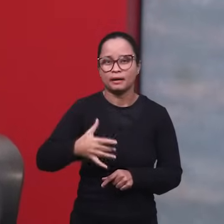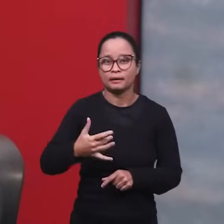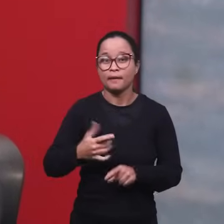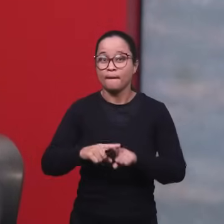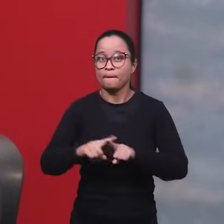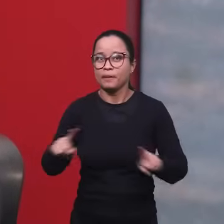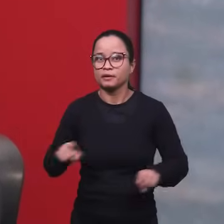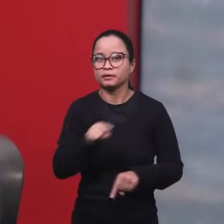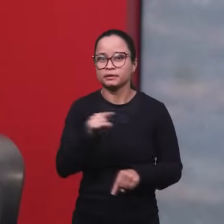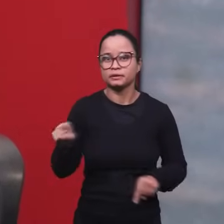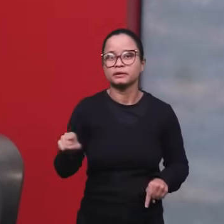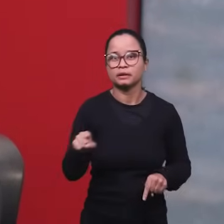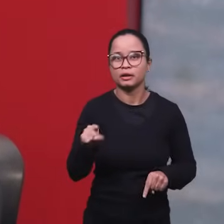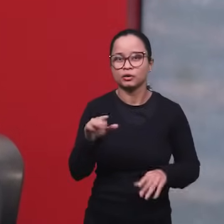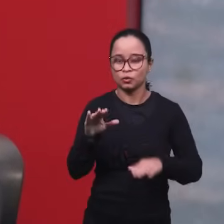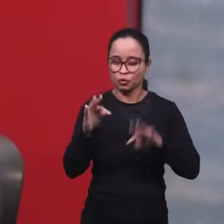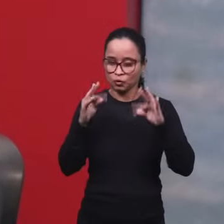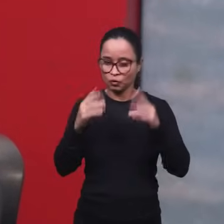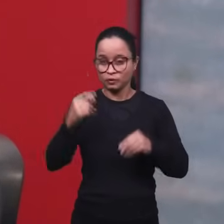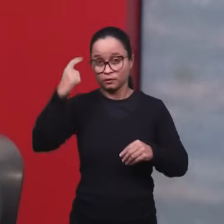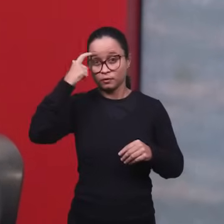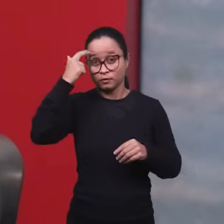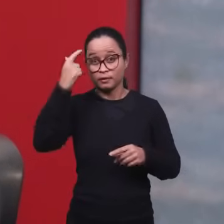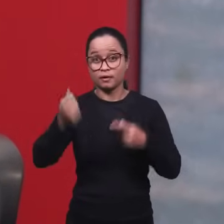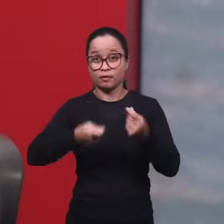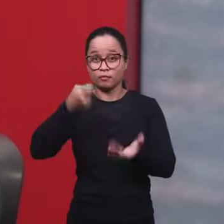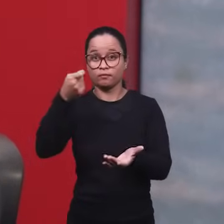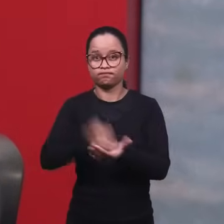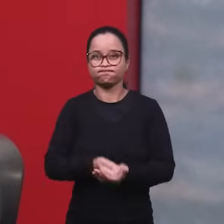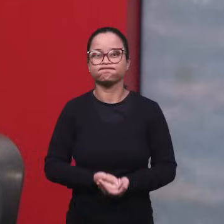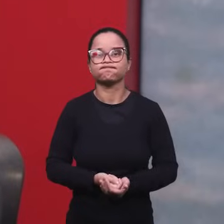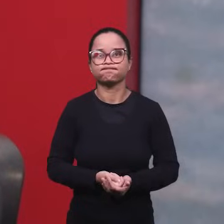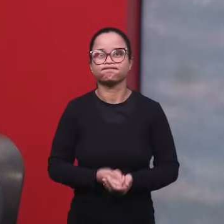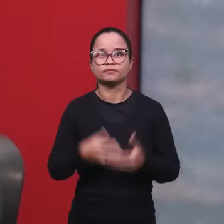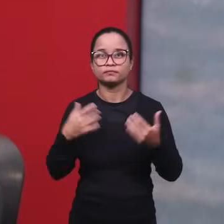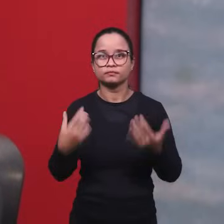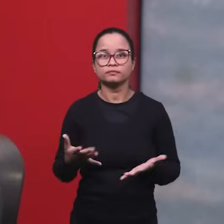Mas dependendo, isso tudo é planejamento, tudo a gente precisa pensar como que eu vou contribuir.